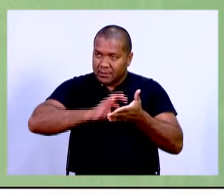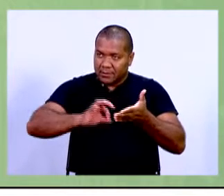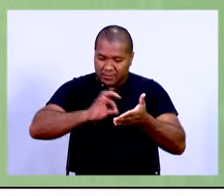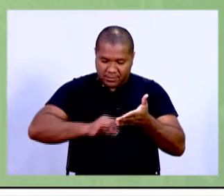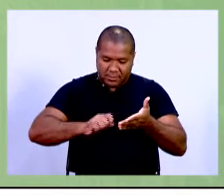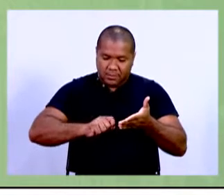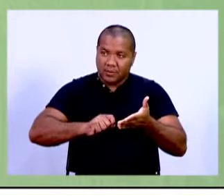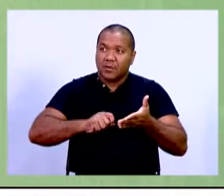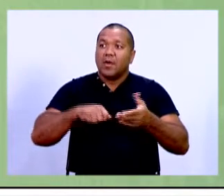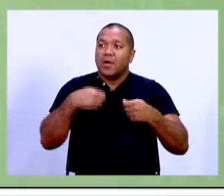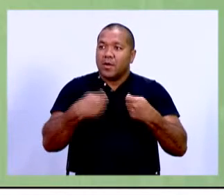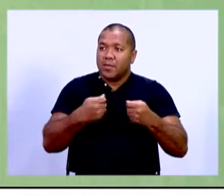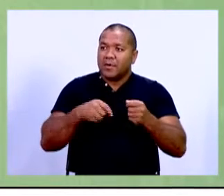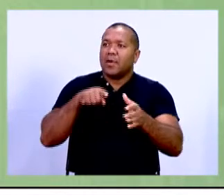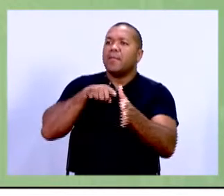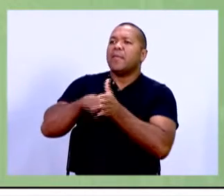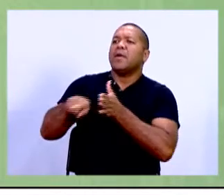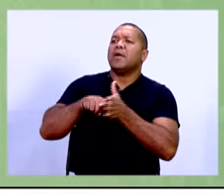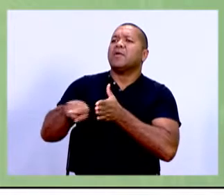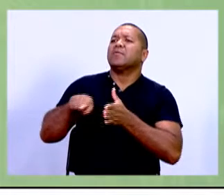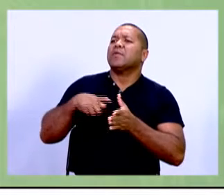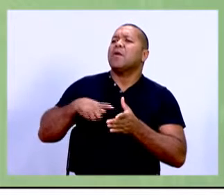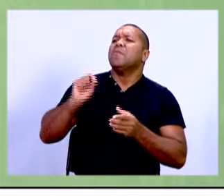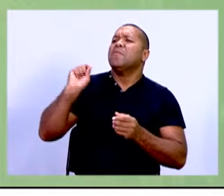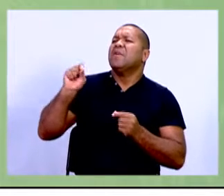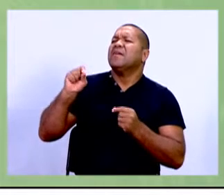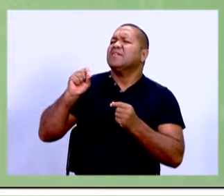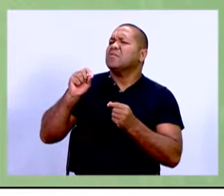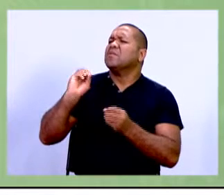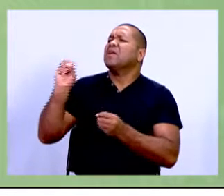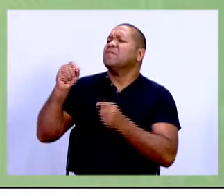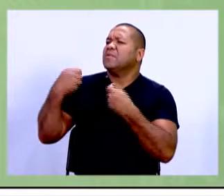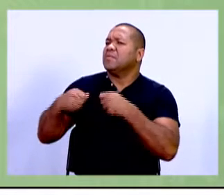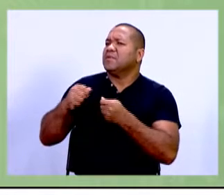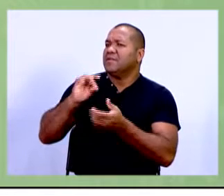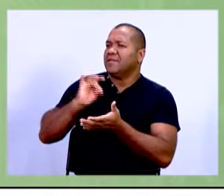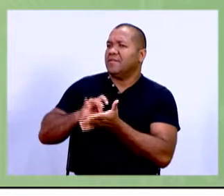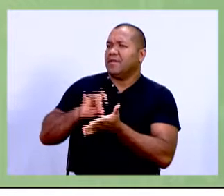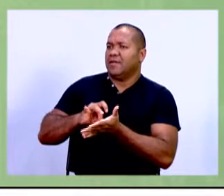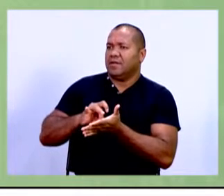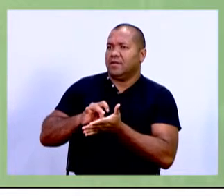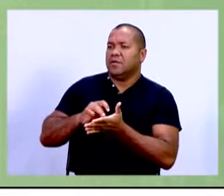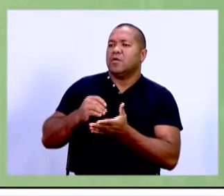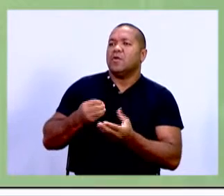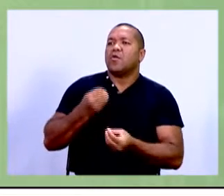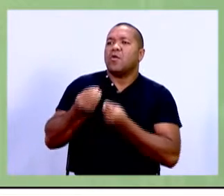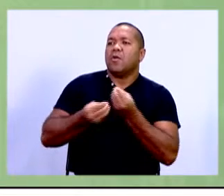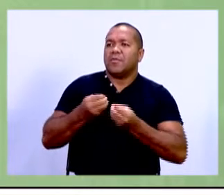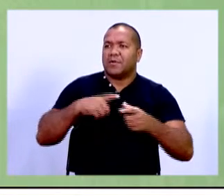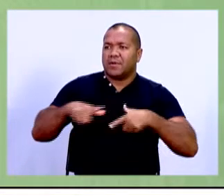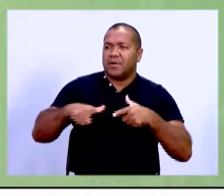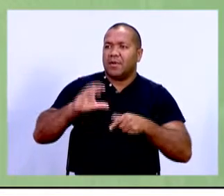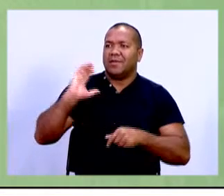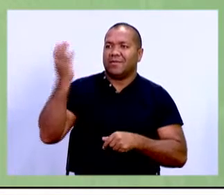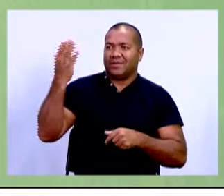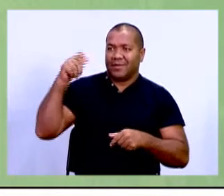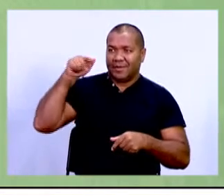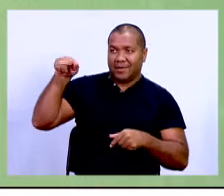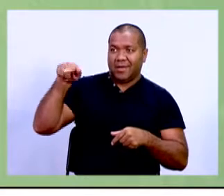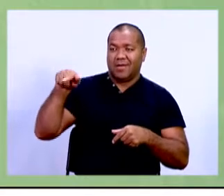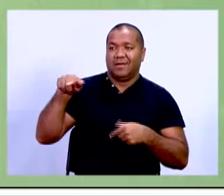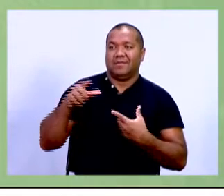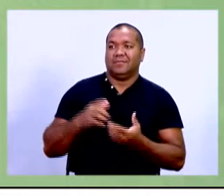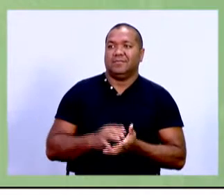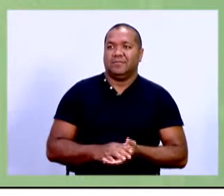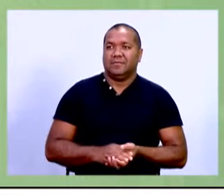precisamos questioná-lo para entender o que realmente ele necessita e como o trabalho está sendo feito